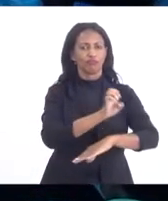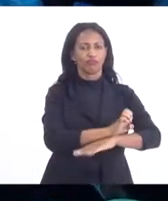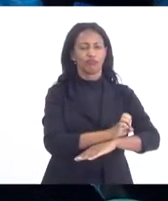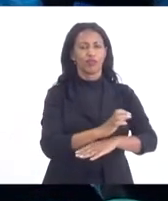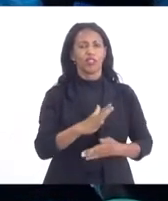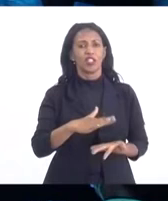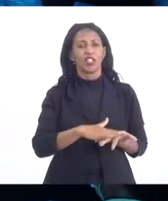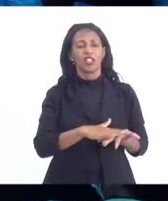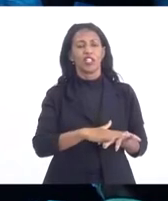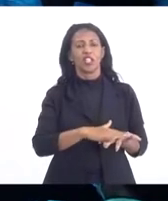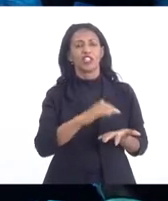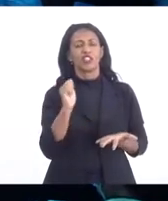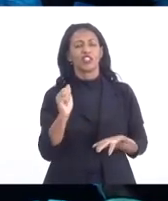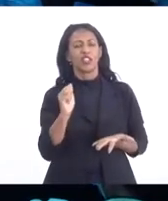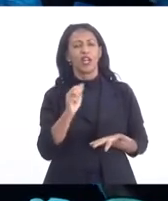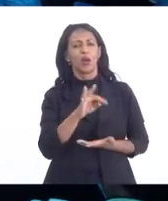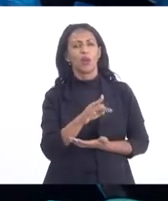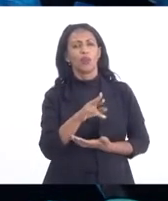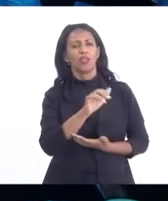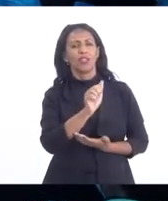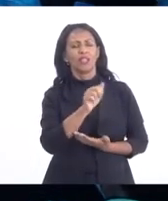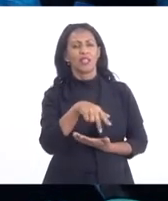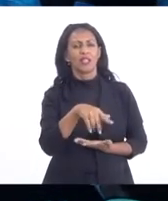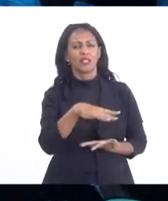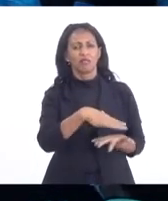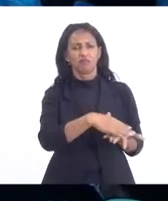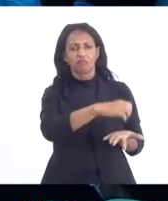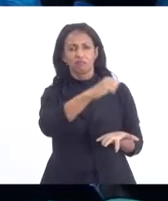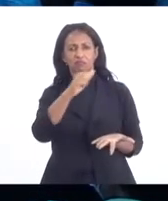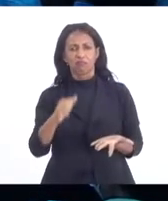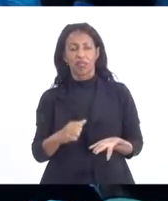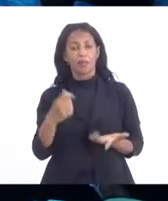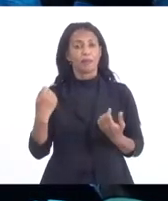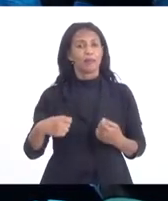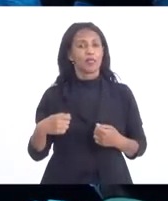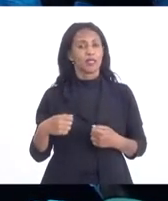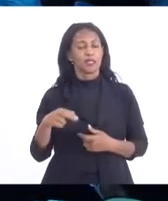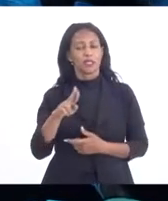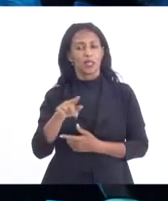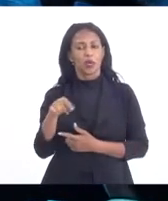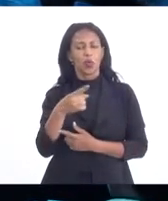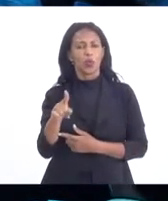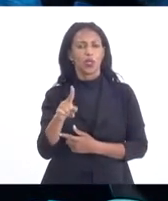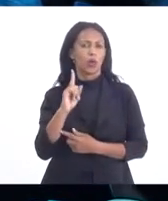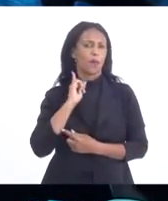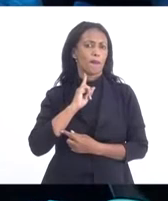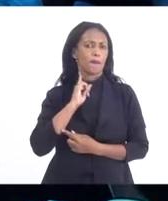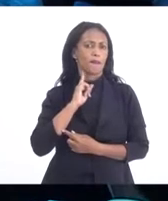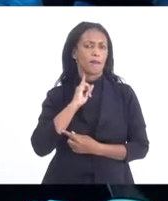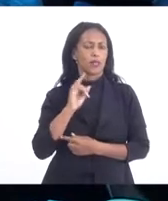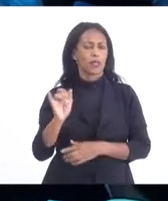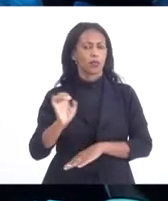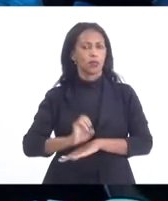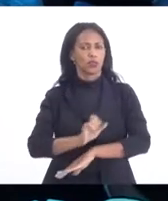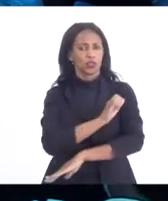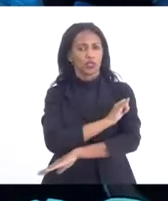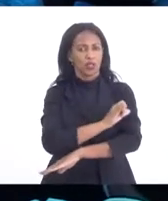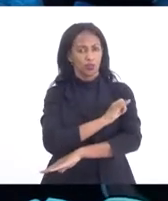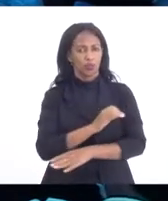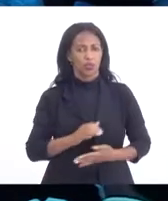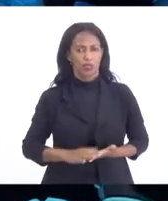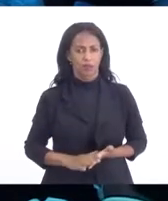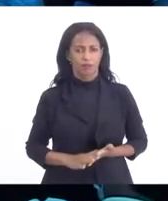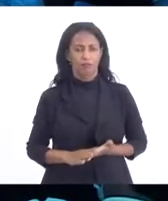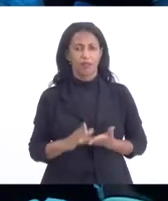o trânsito de dentro de Pirapitinga. Essa aí precisa a união do Minas com o estado do Rio, porque vai cortar os dois estados. Então, essa